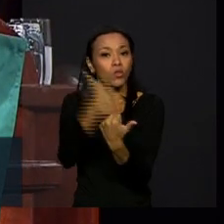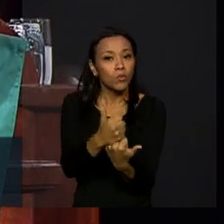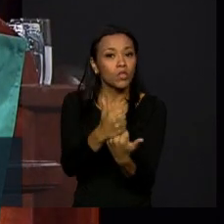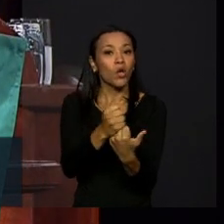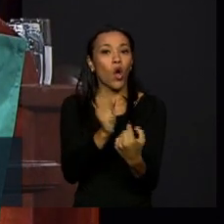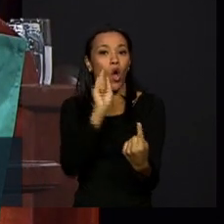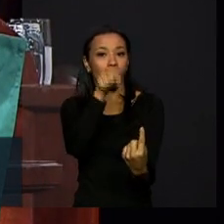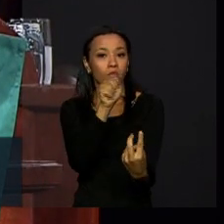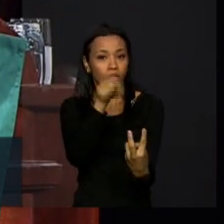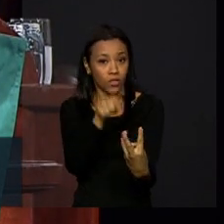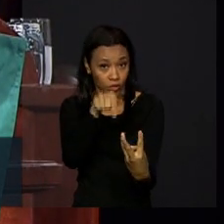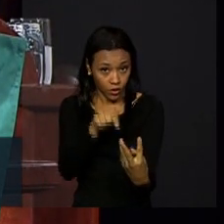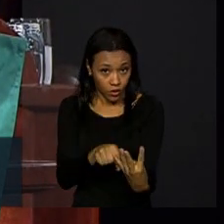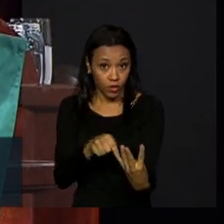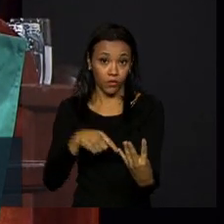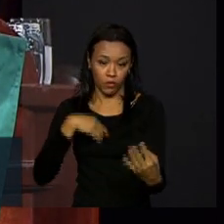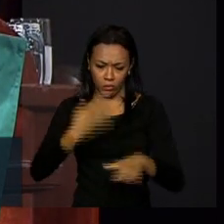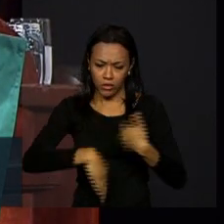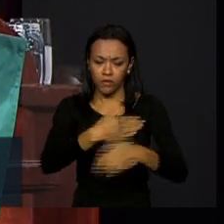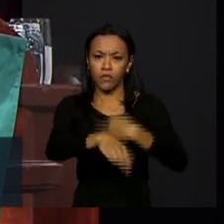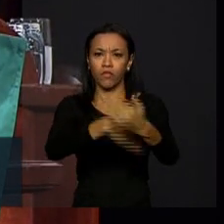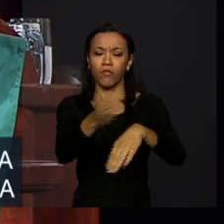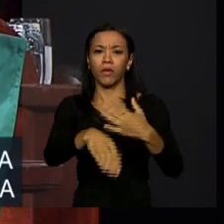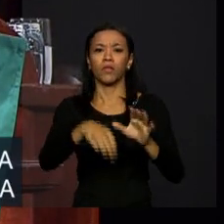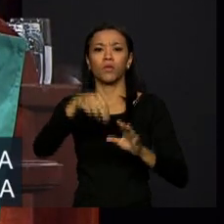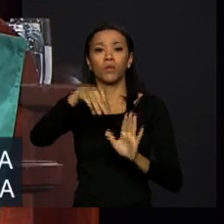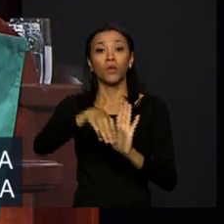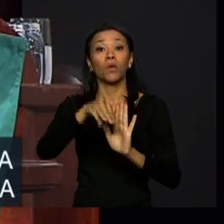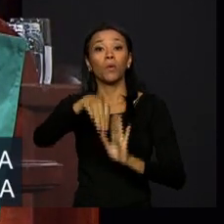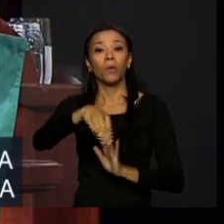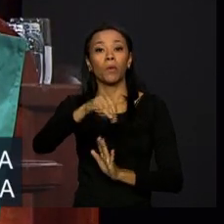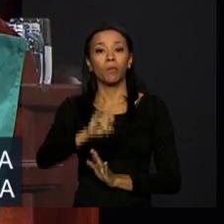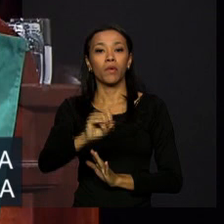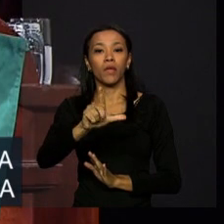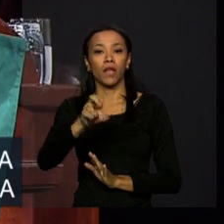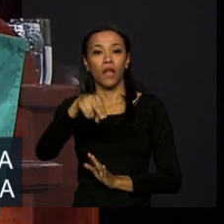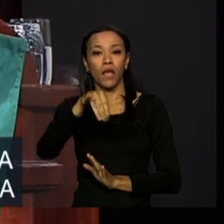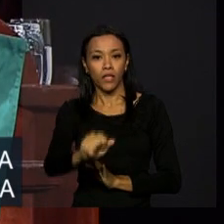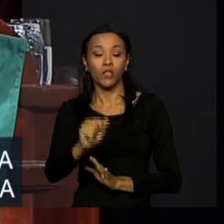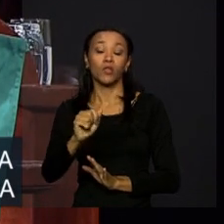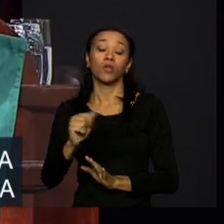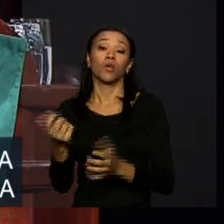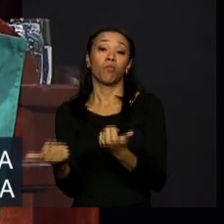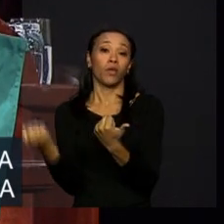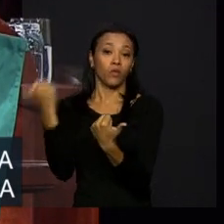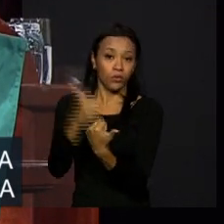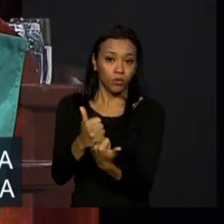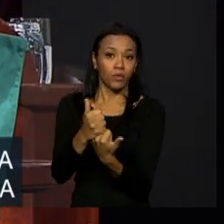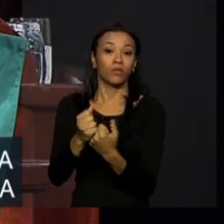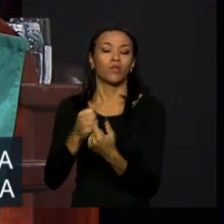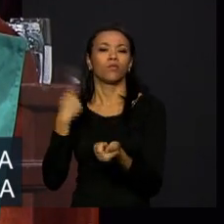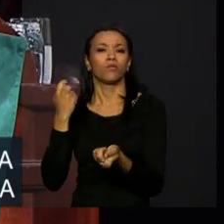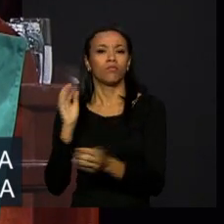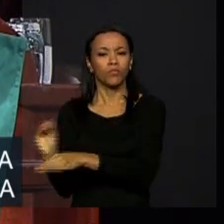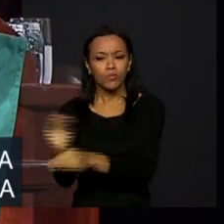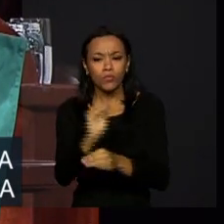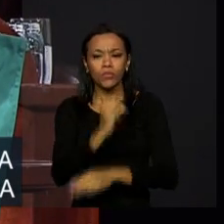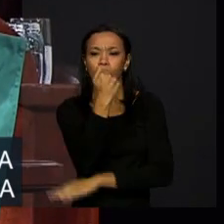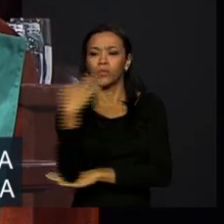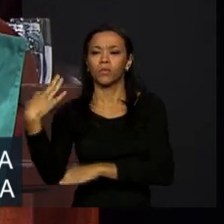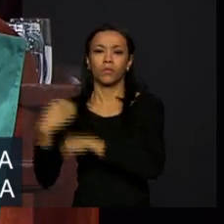objetivos de desenvolvimento do milênio pelos objetivos de desenvolvimento sustentável pós